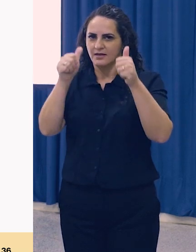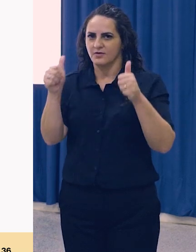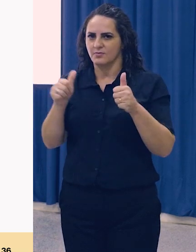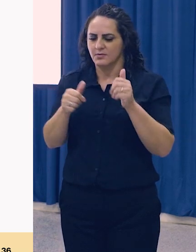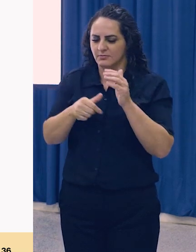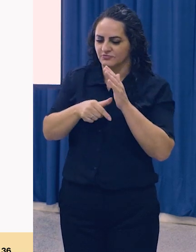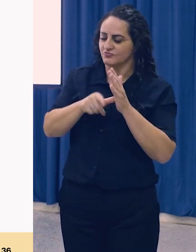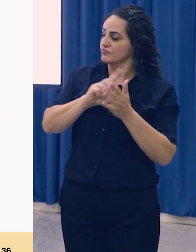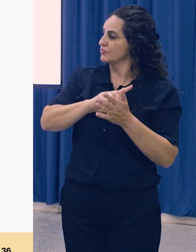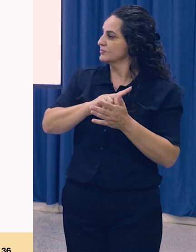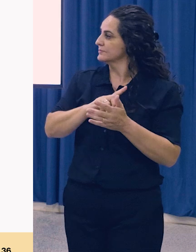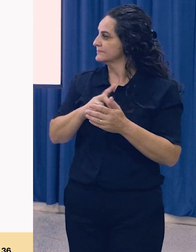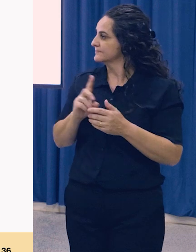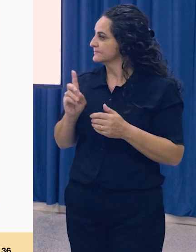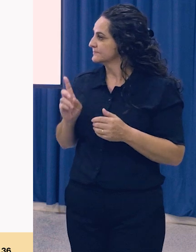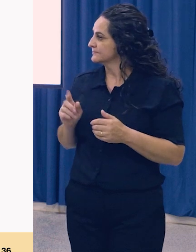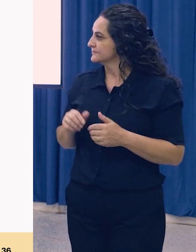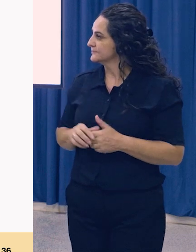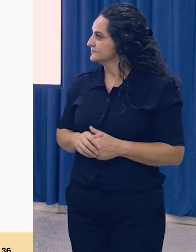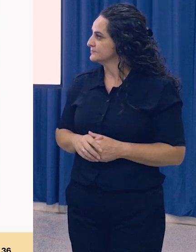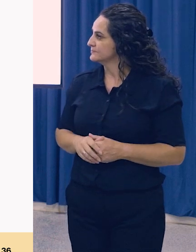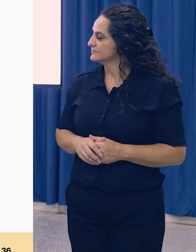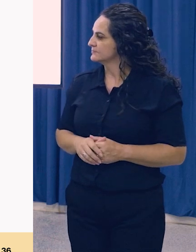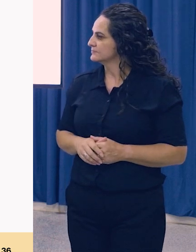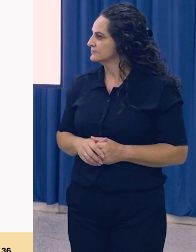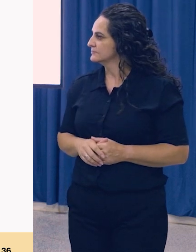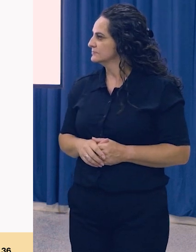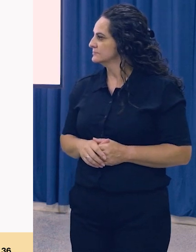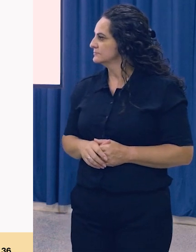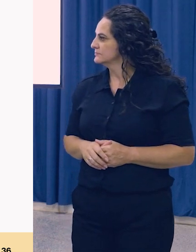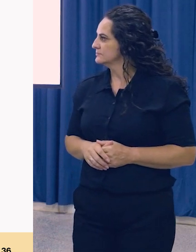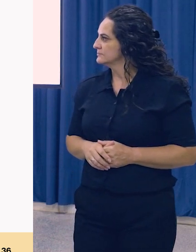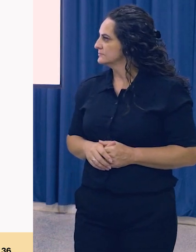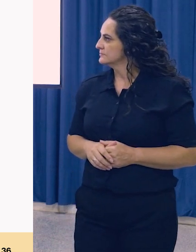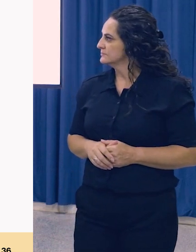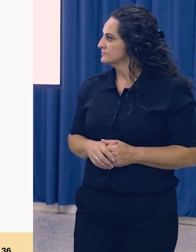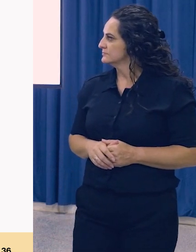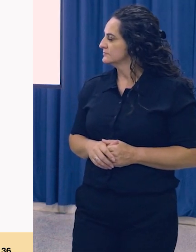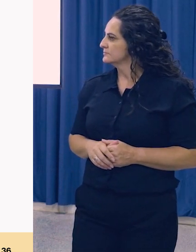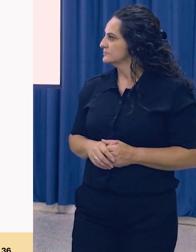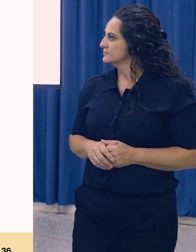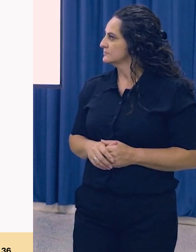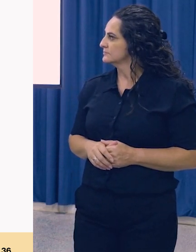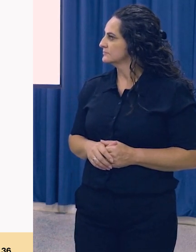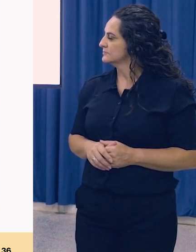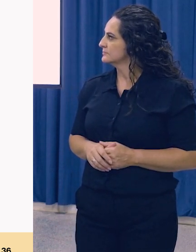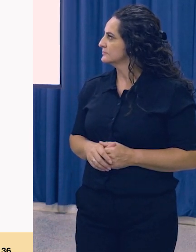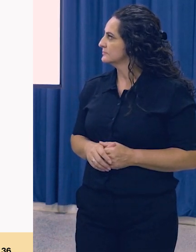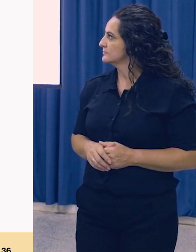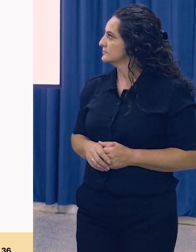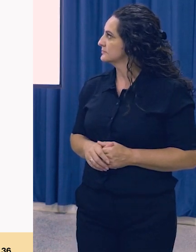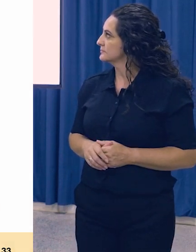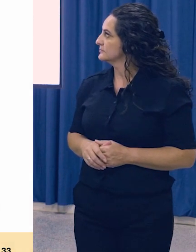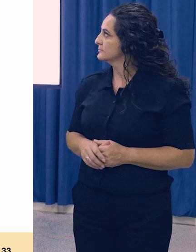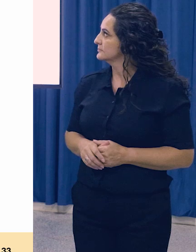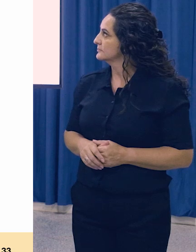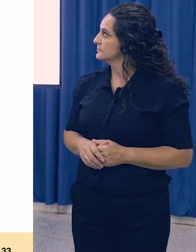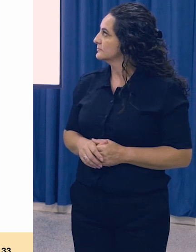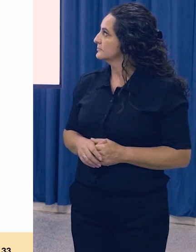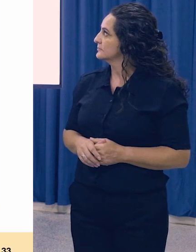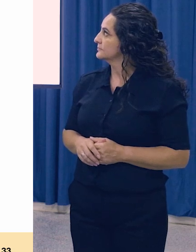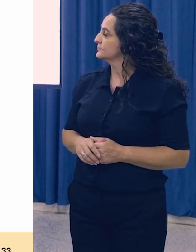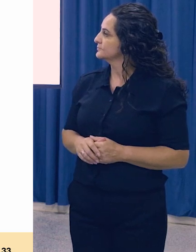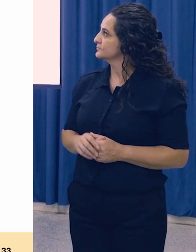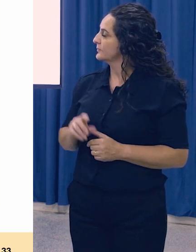para voltar aqui. Aqui,